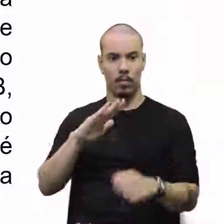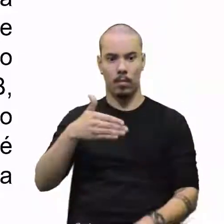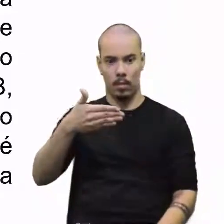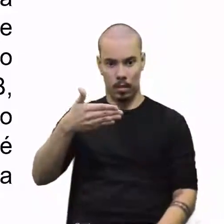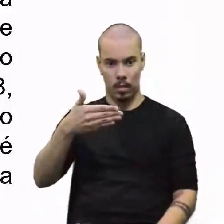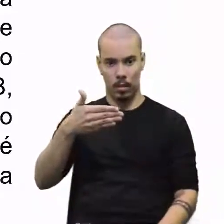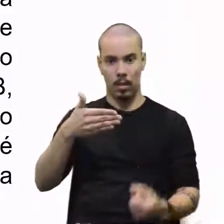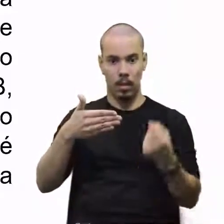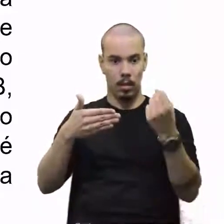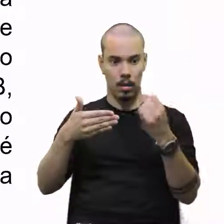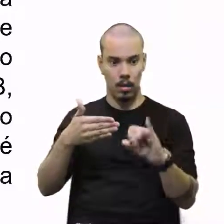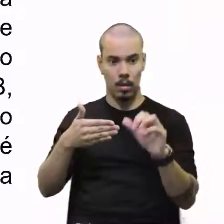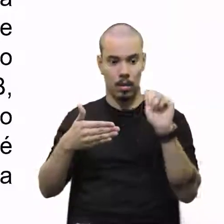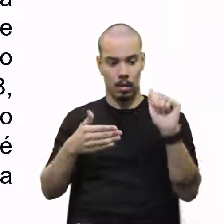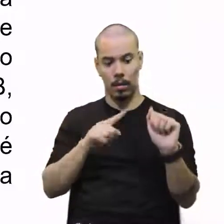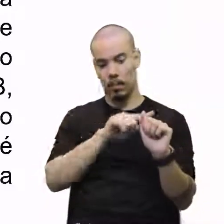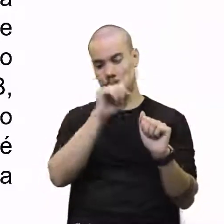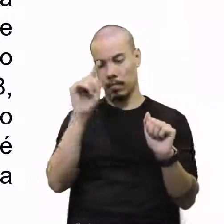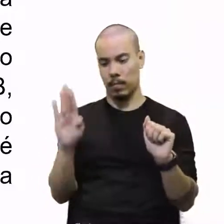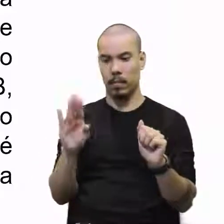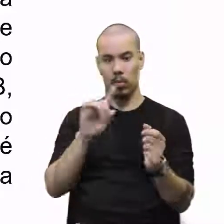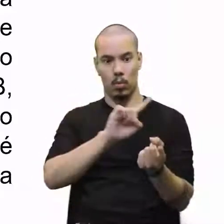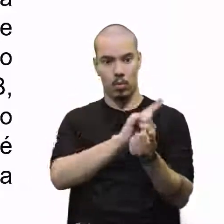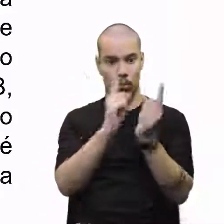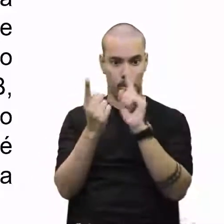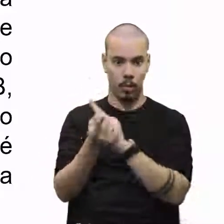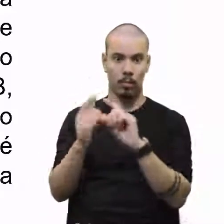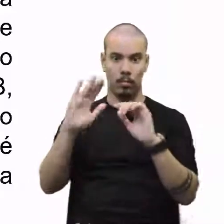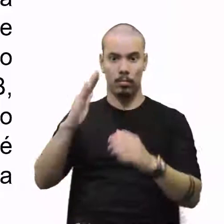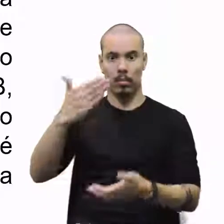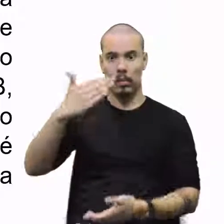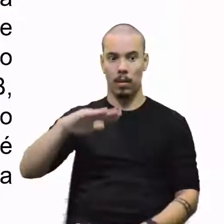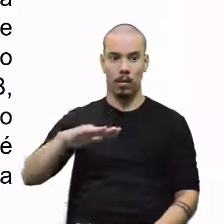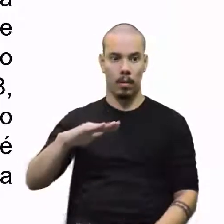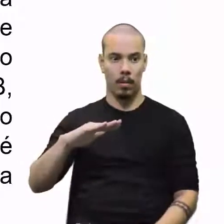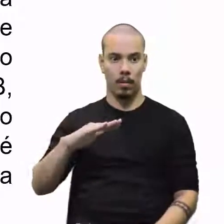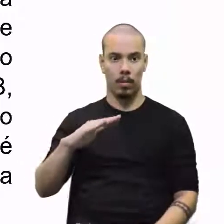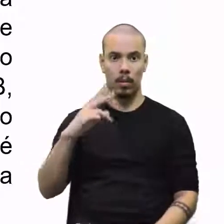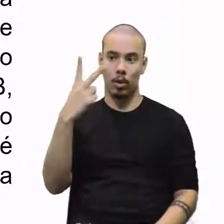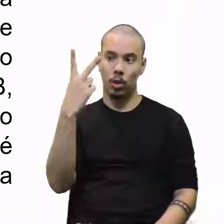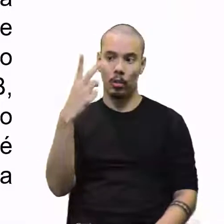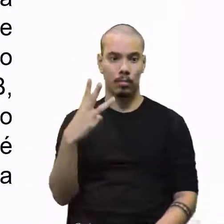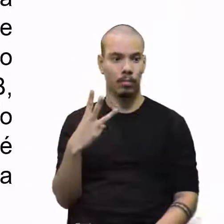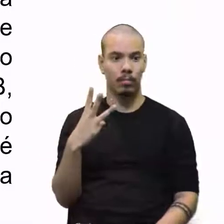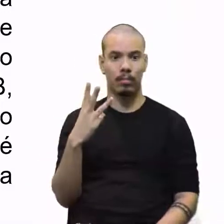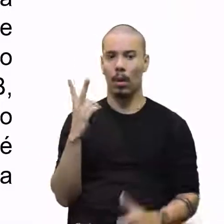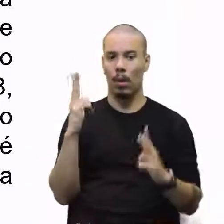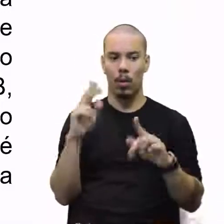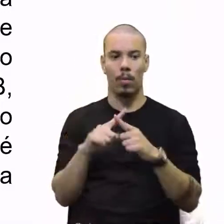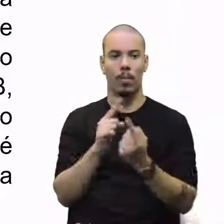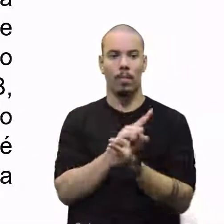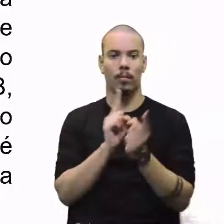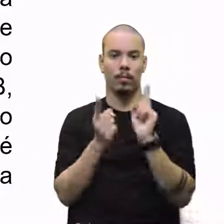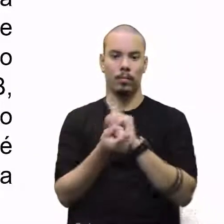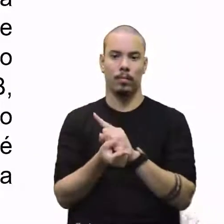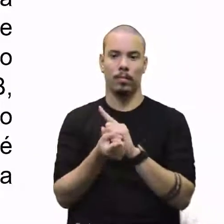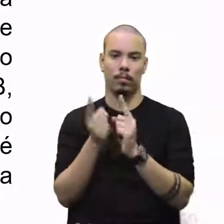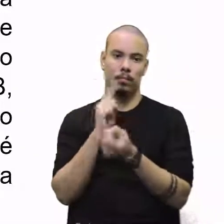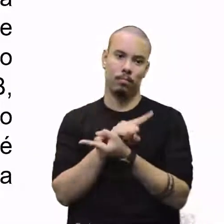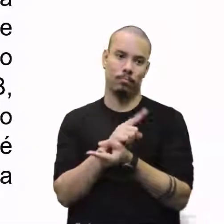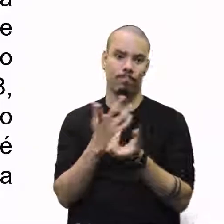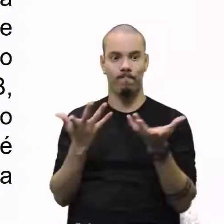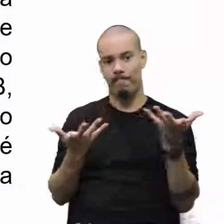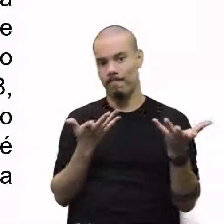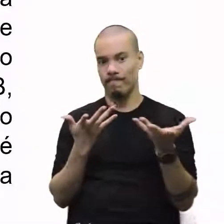corrente elétrica flui de A para B, é desarmado. Trocou, né? A 2 e a 3 são trocadas. 2 e a 3,